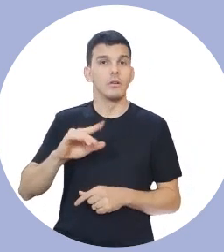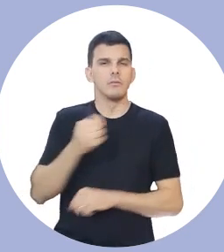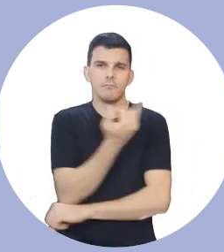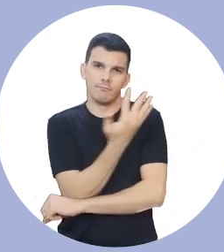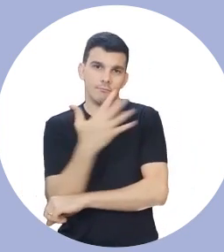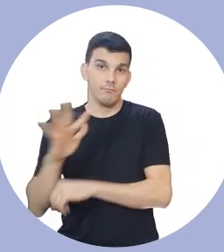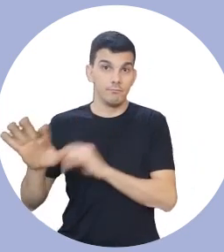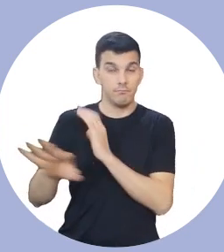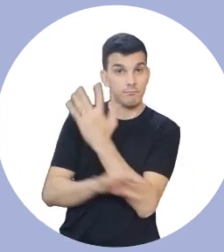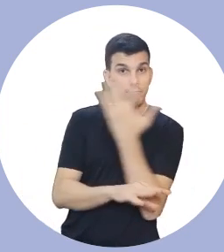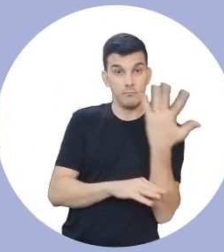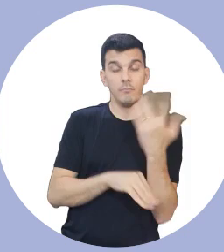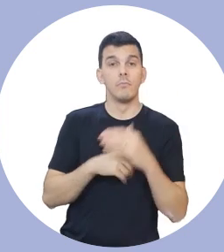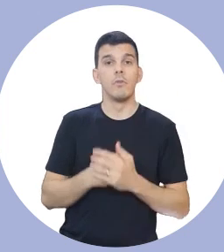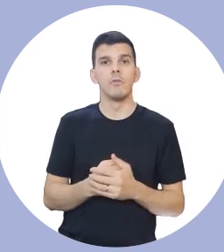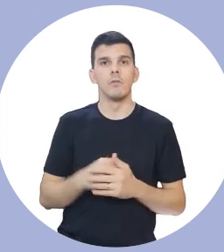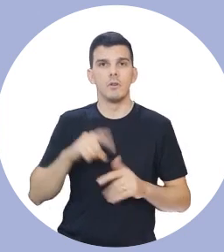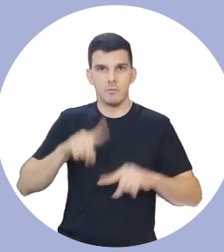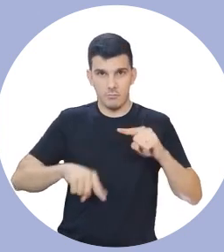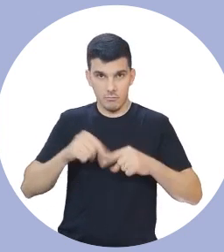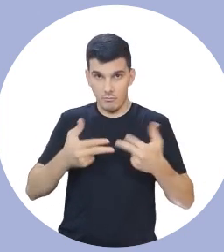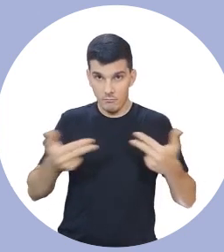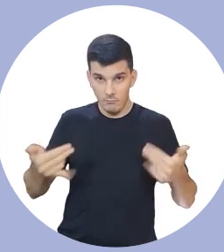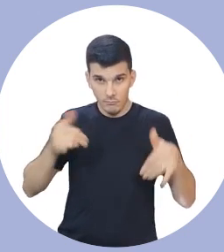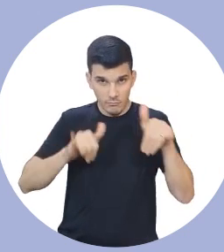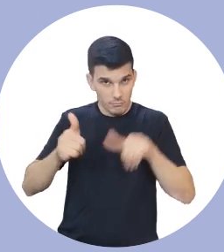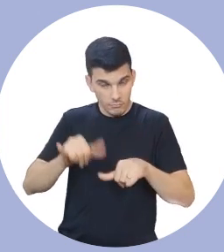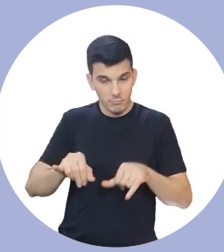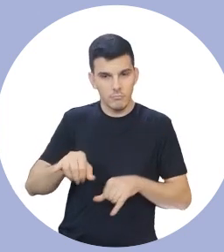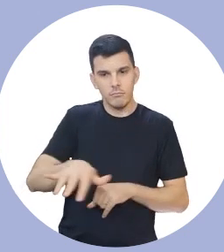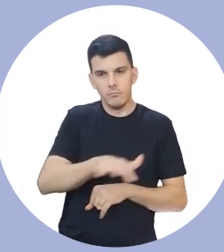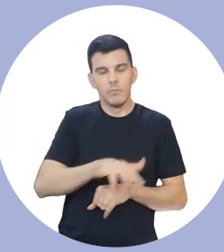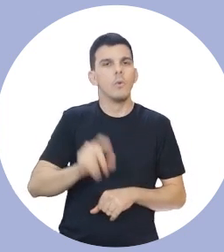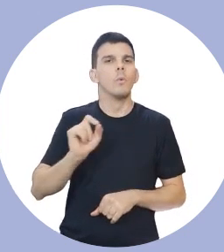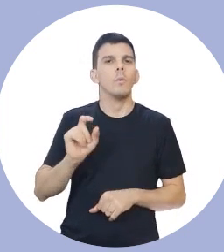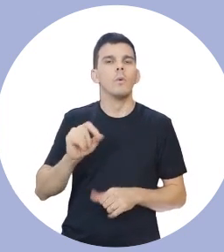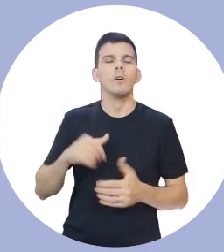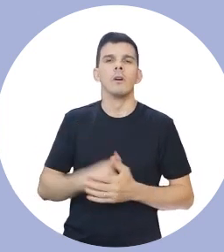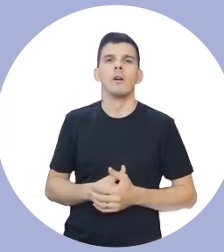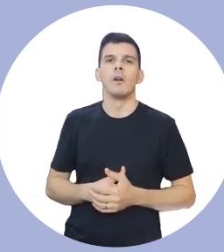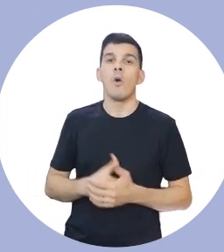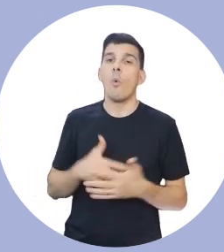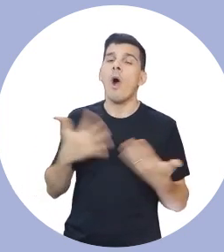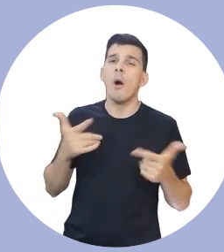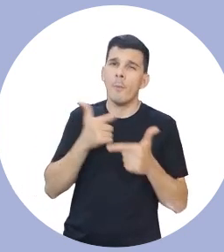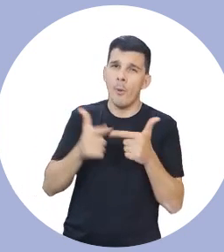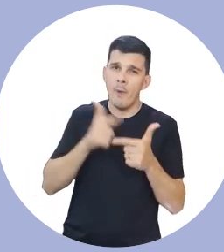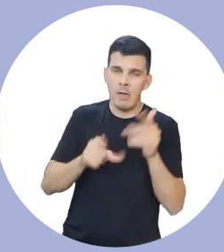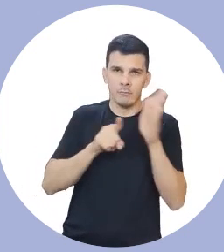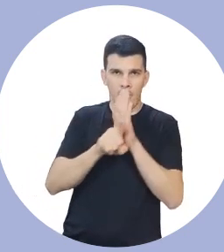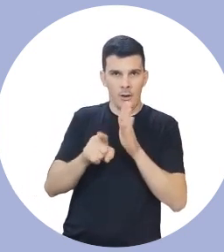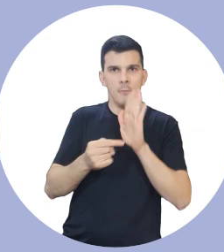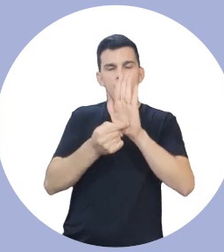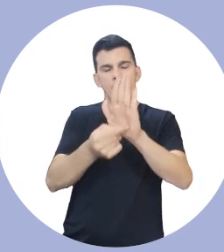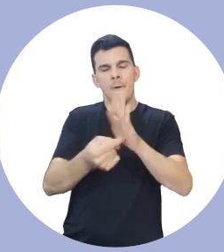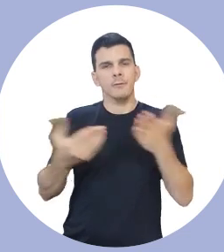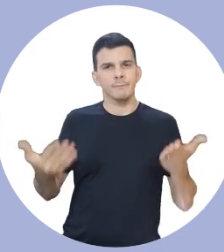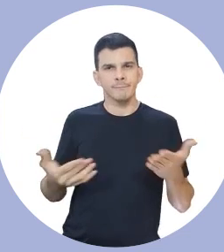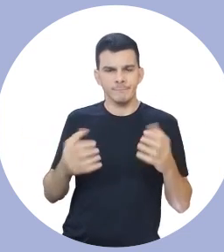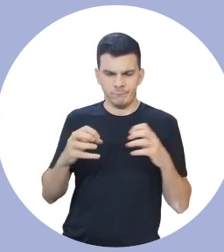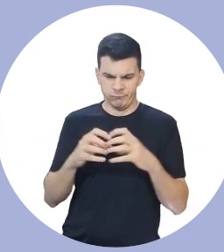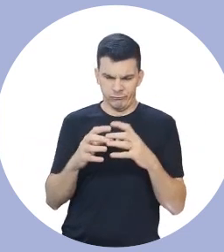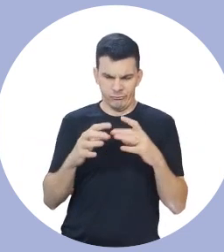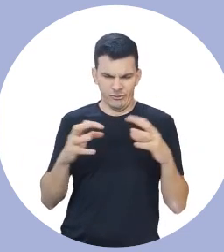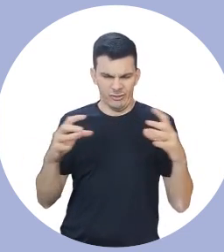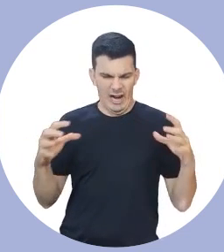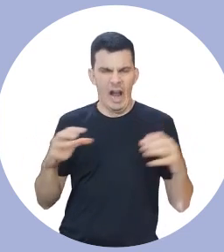ambientais causados por essa drenagem, substância combinada para ser adicionada ao meio, é o. Qual é o grande problema aqui, pessoal? O grande